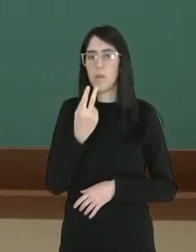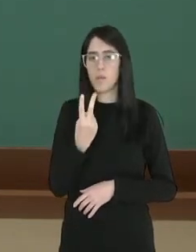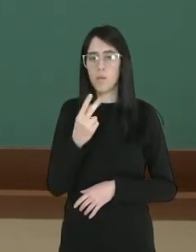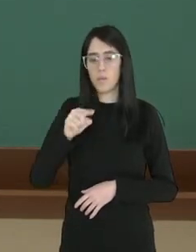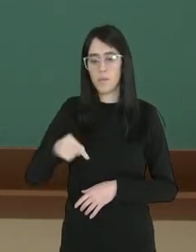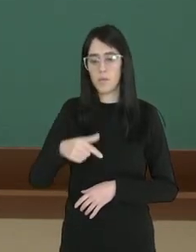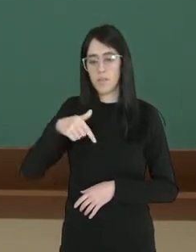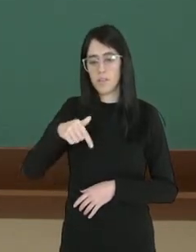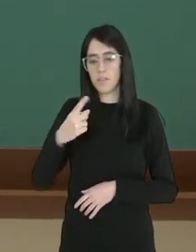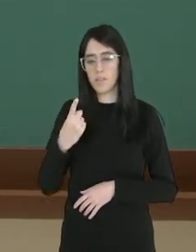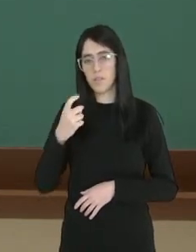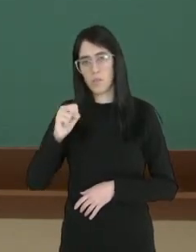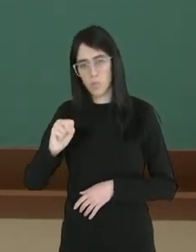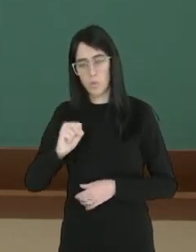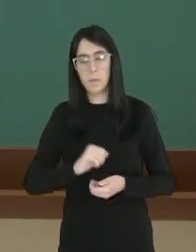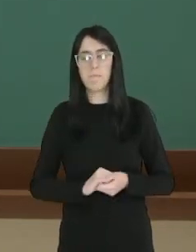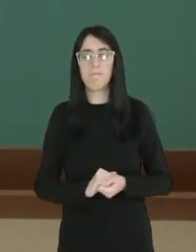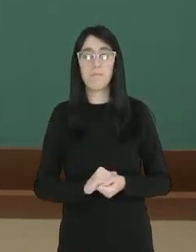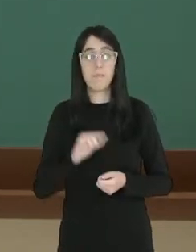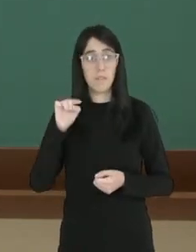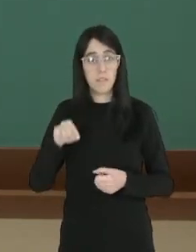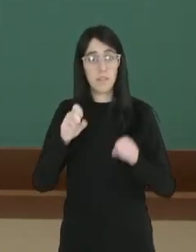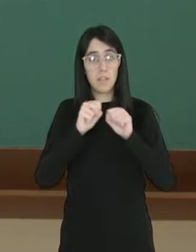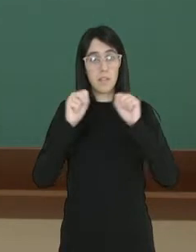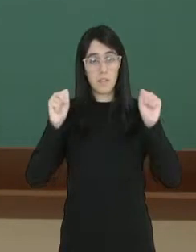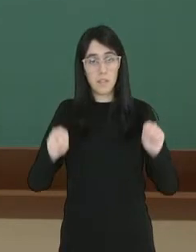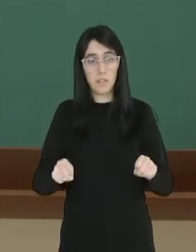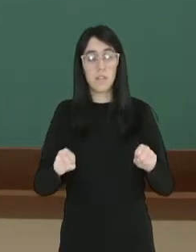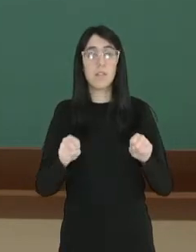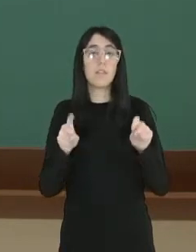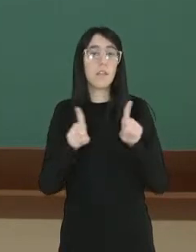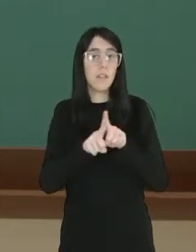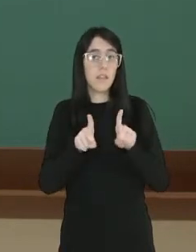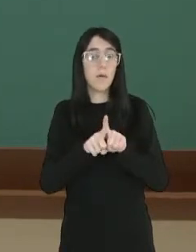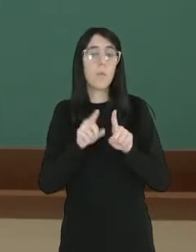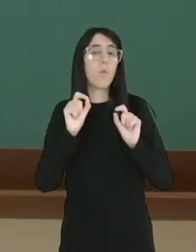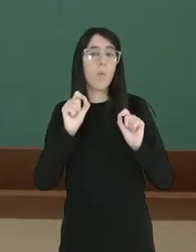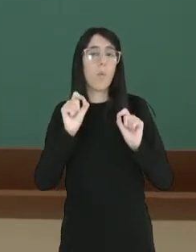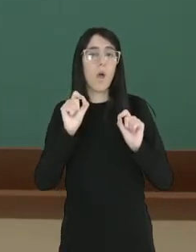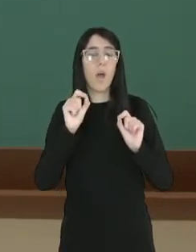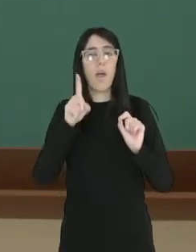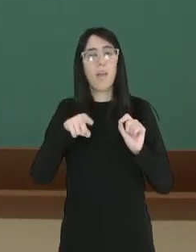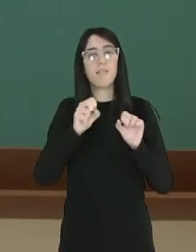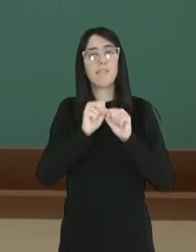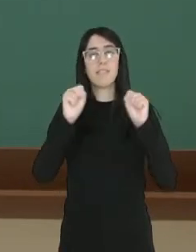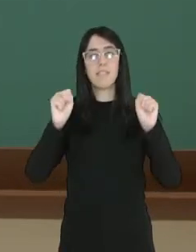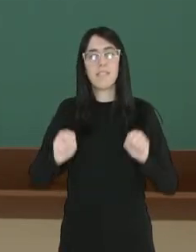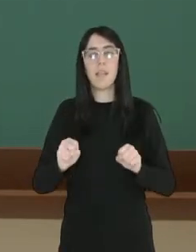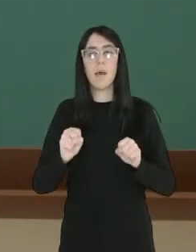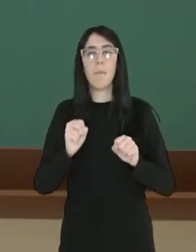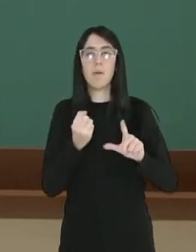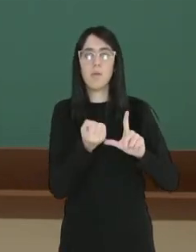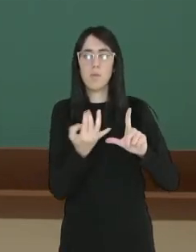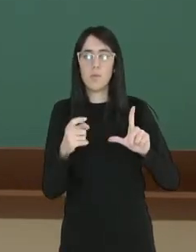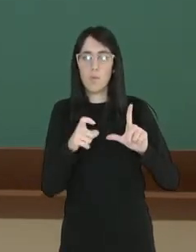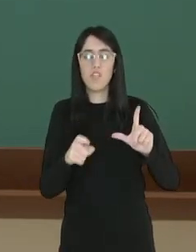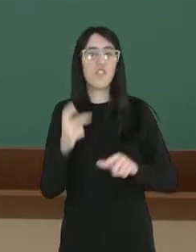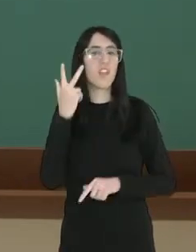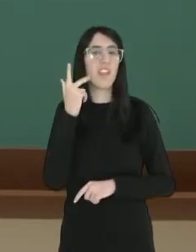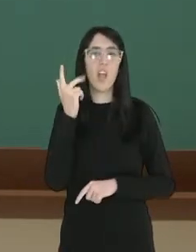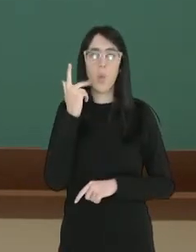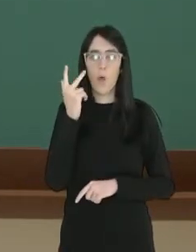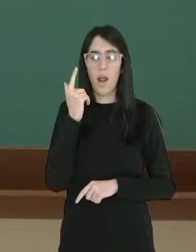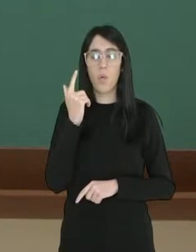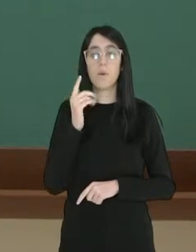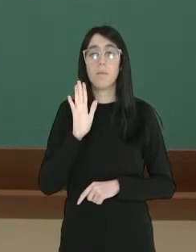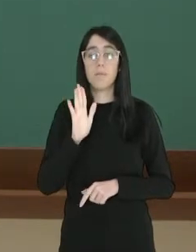2,718. Esse sistema também é conhecido como sistema de logaritmos naturais, com a condição que o meu x